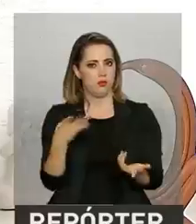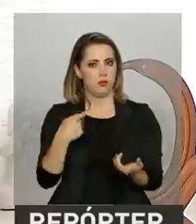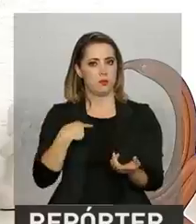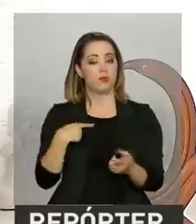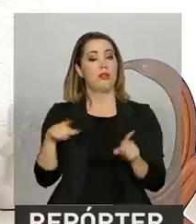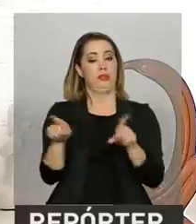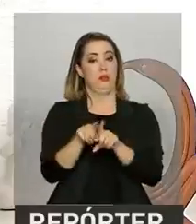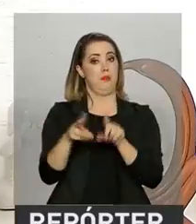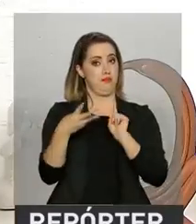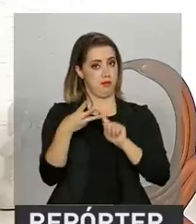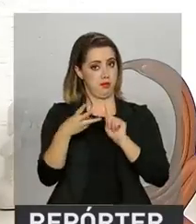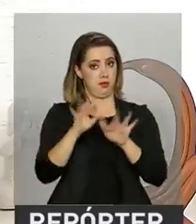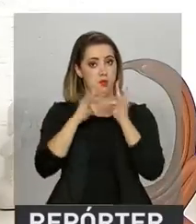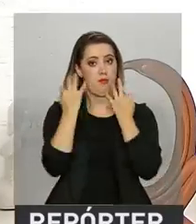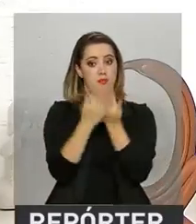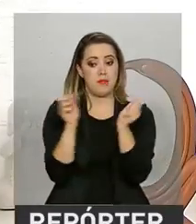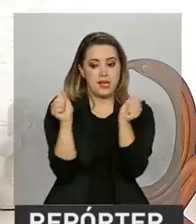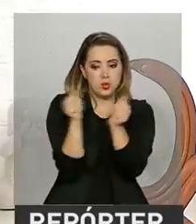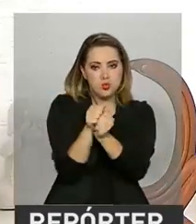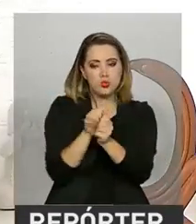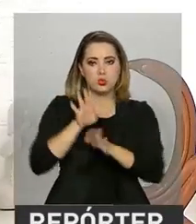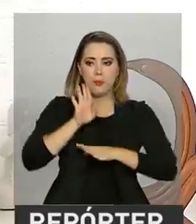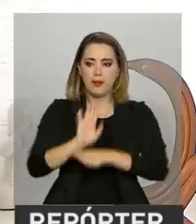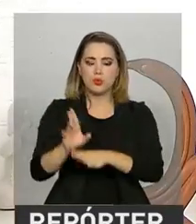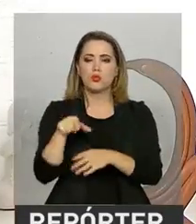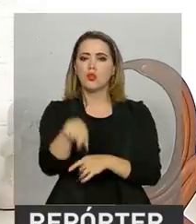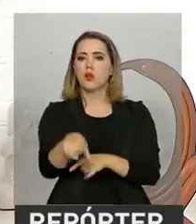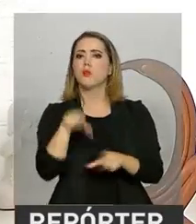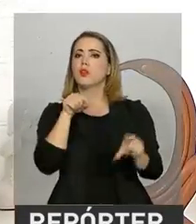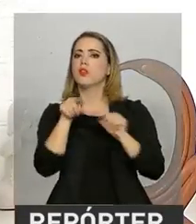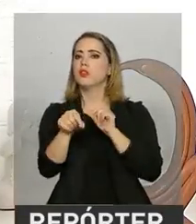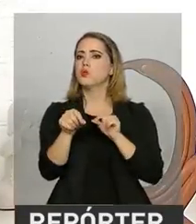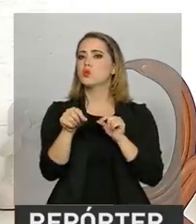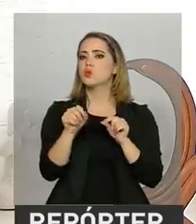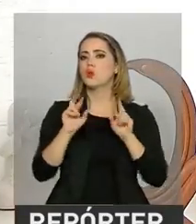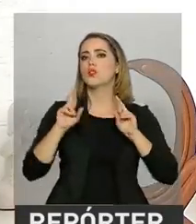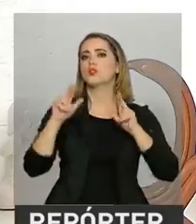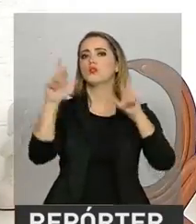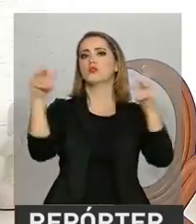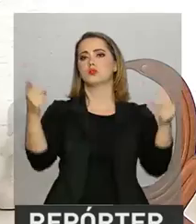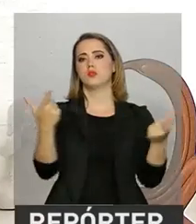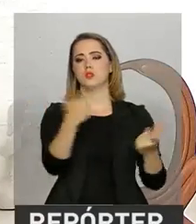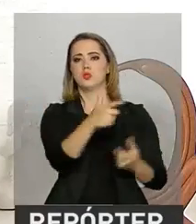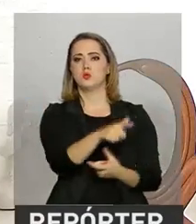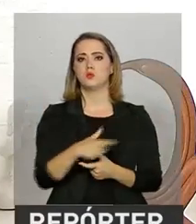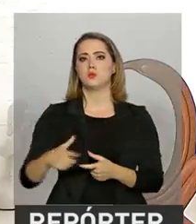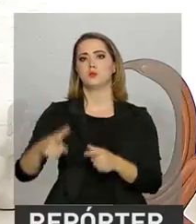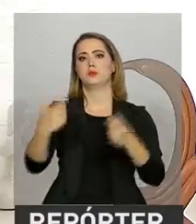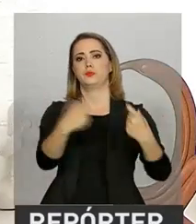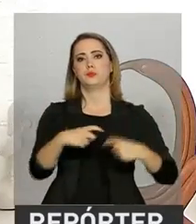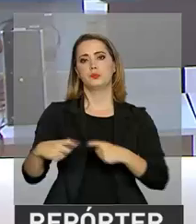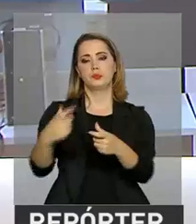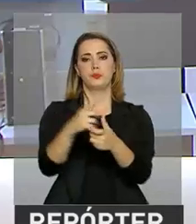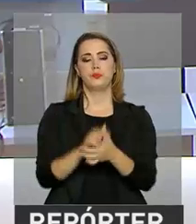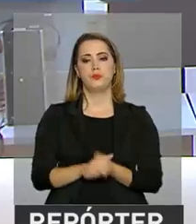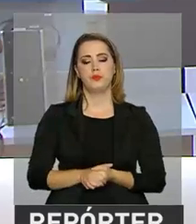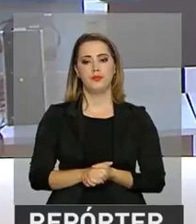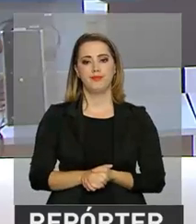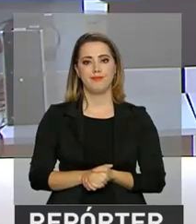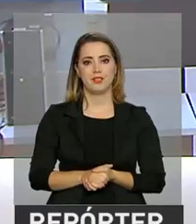tem que estar envolvida nessa decisão Em função das opções que de repente pode ter fora da região dele de faculdade de universidades